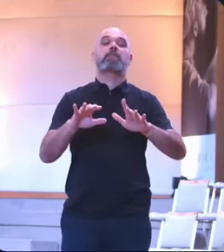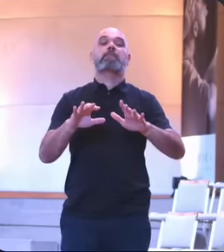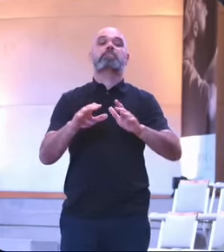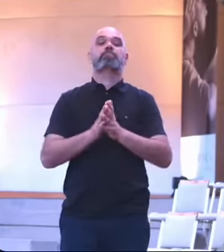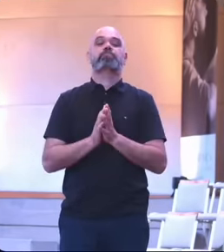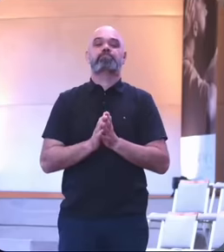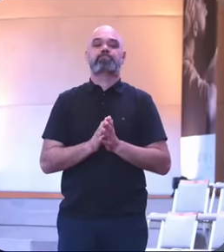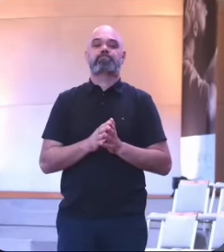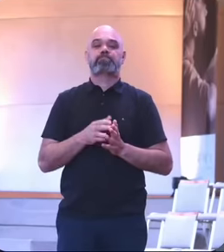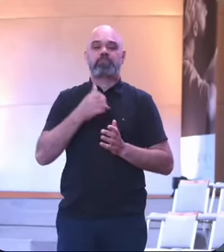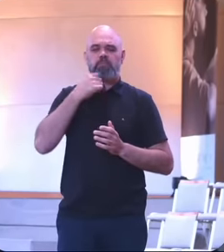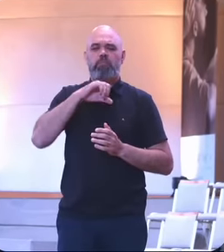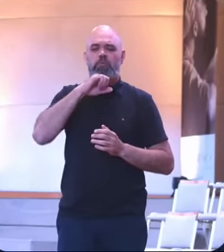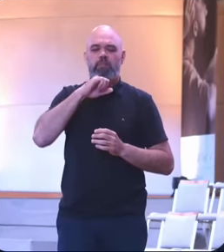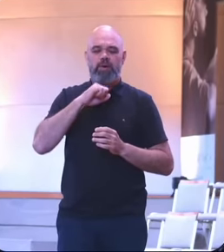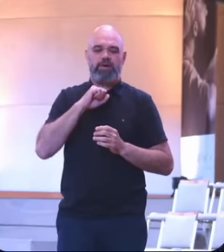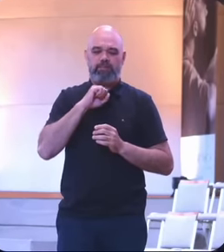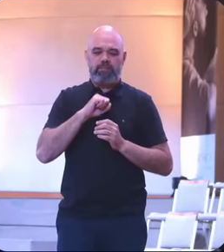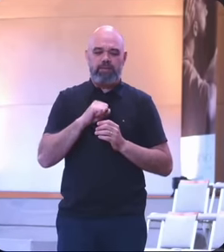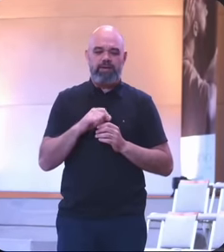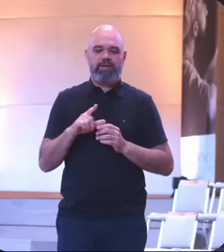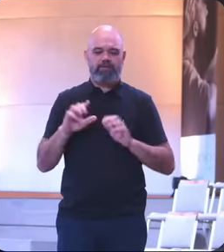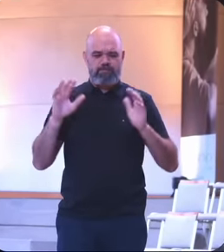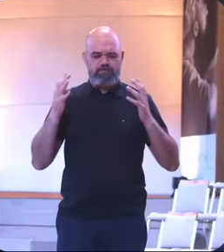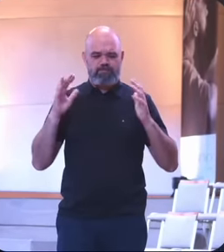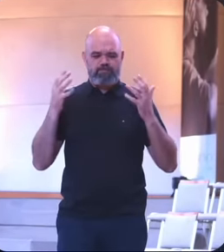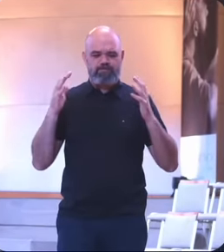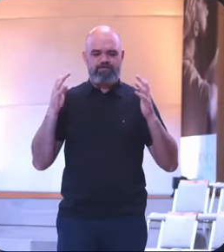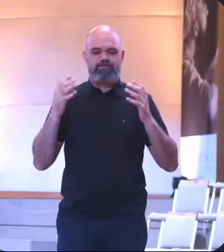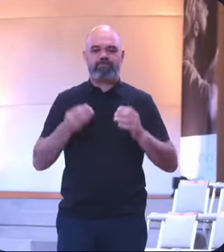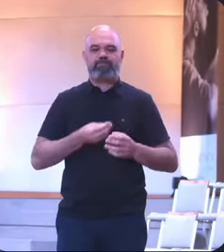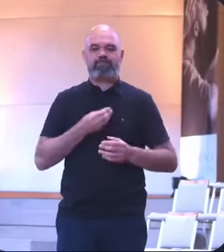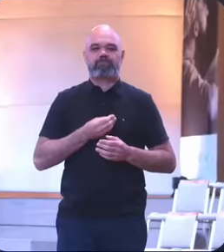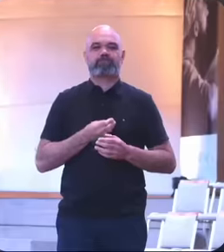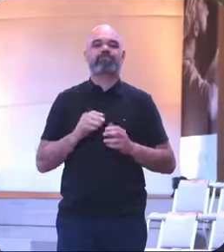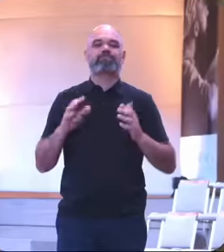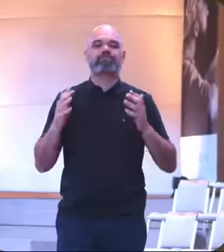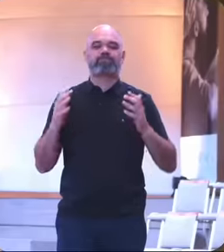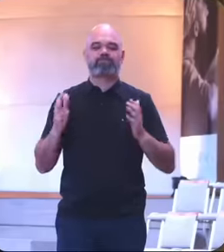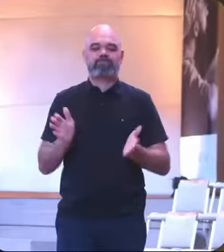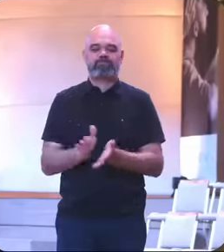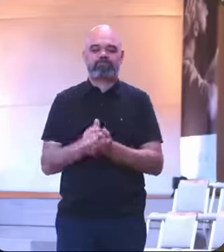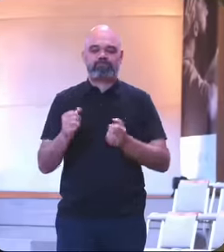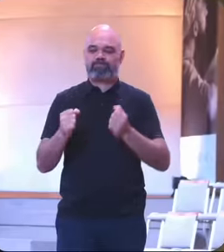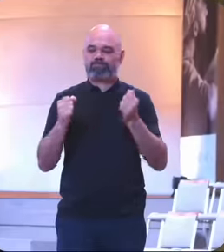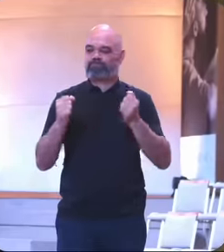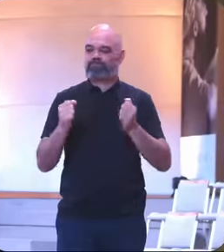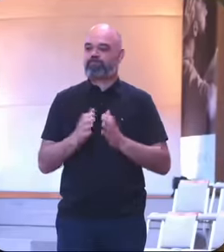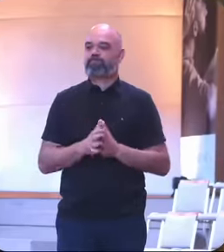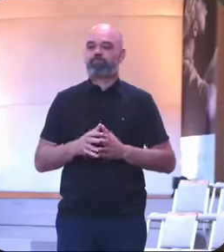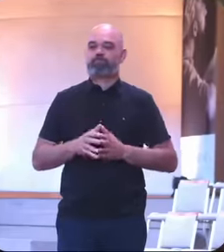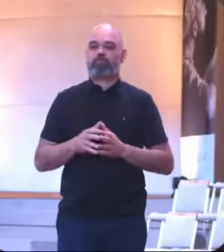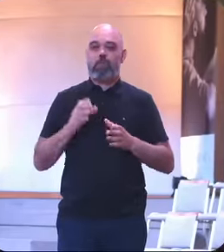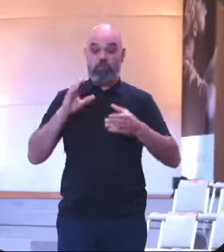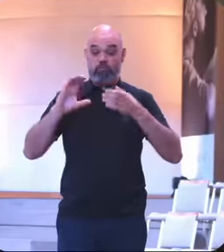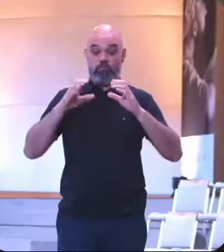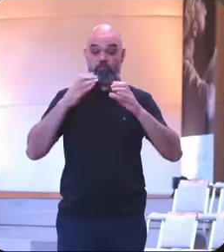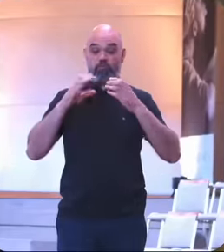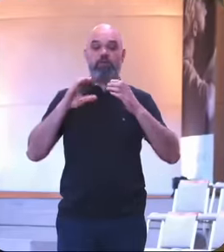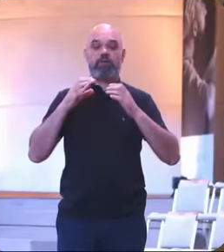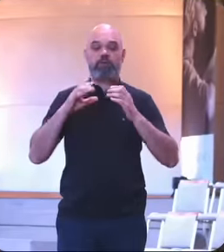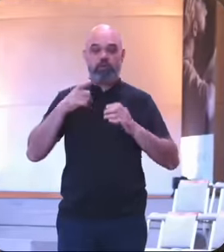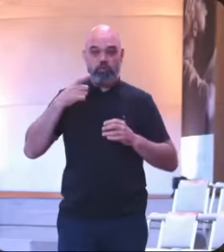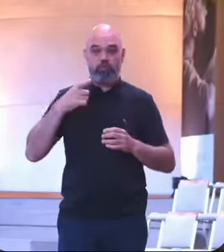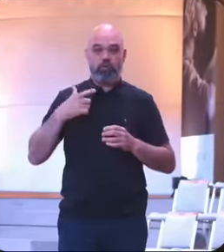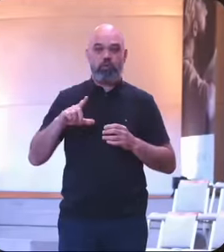lá o papai e a mamãe com o Davi, não é? Celebrando. Aleluia. Agora, dá para cantar de novo a bondade de